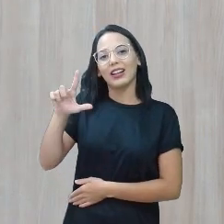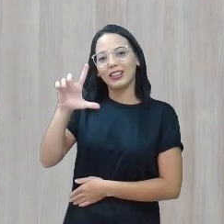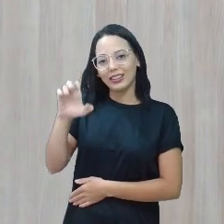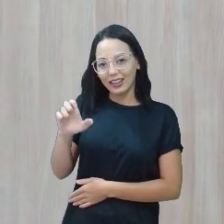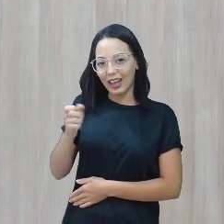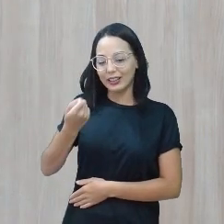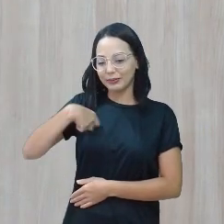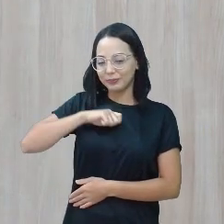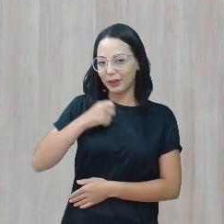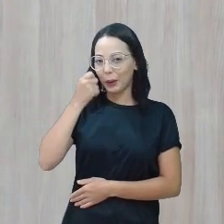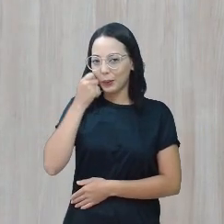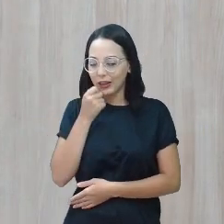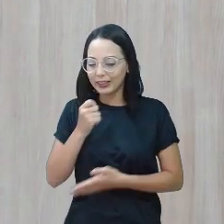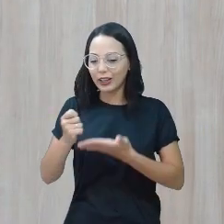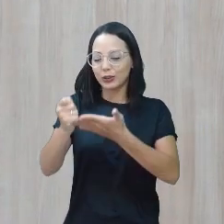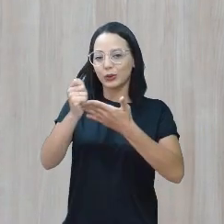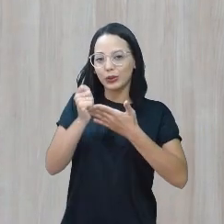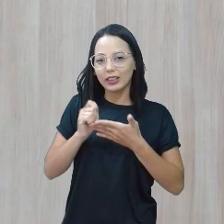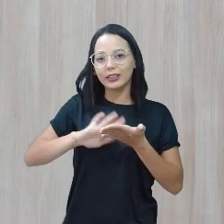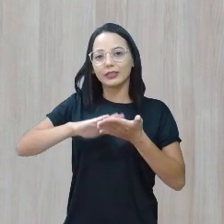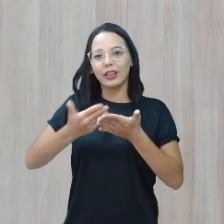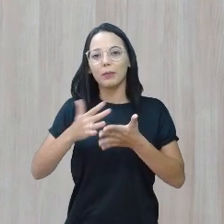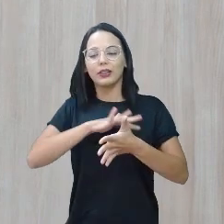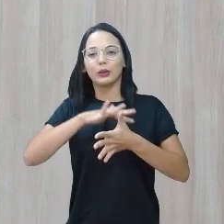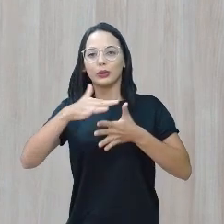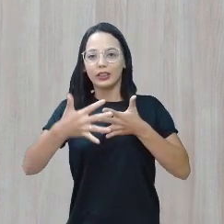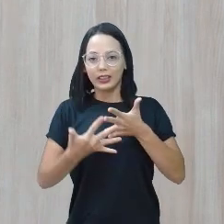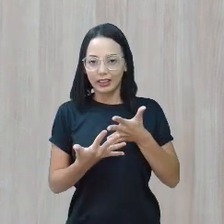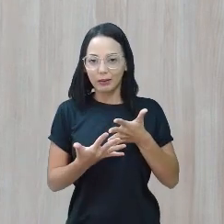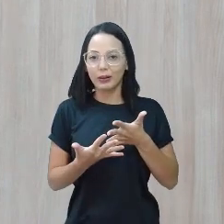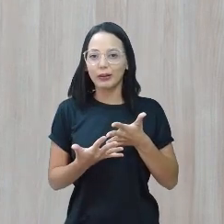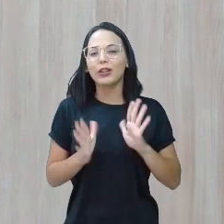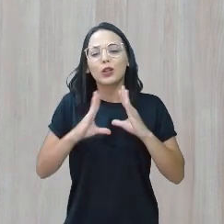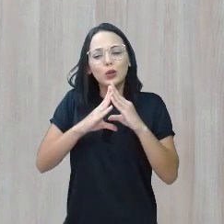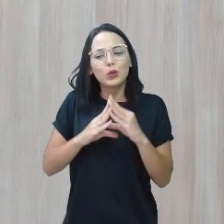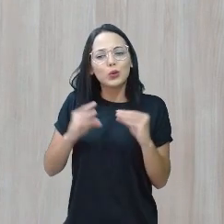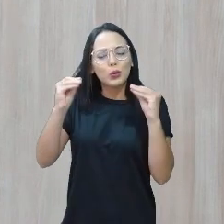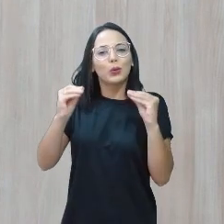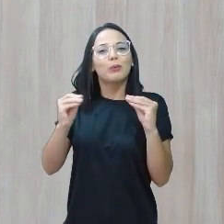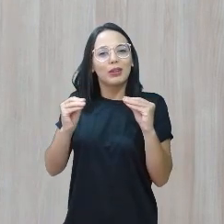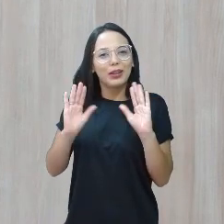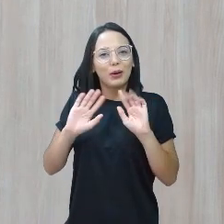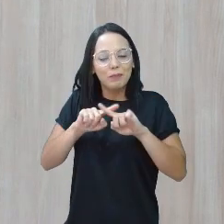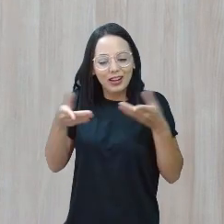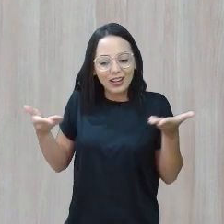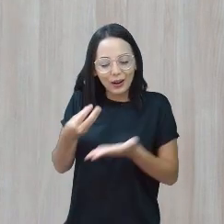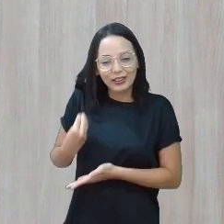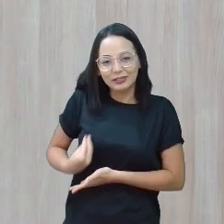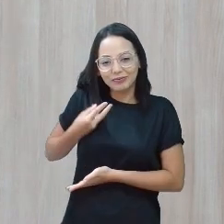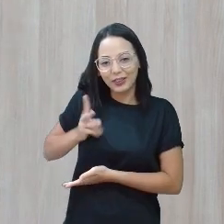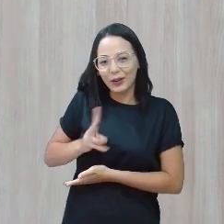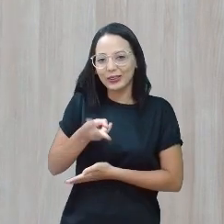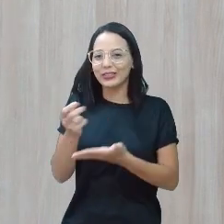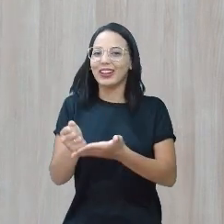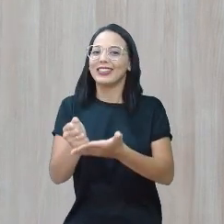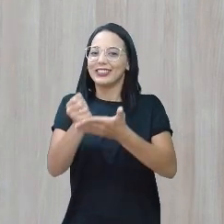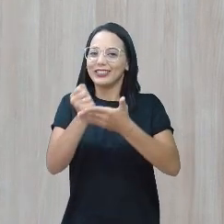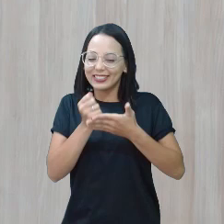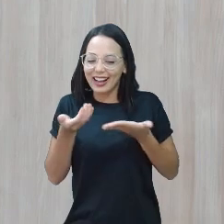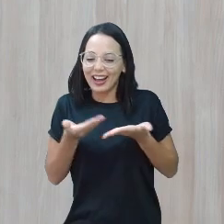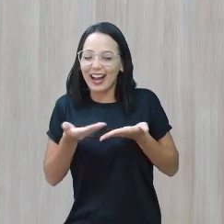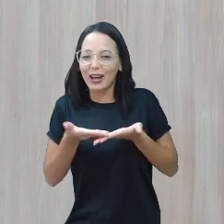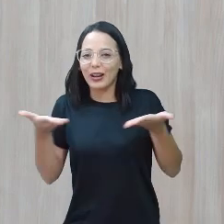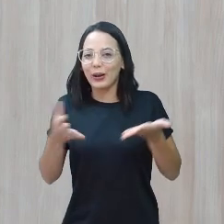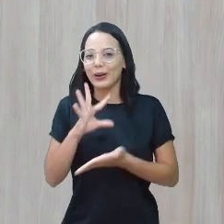a tradução simultânea para a língua brasileira de sinais. Estava sumida aqui um pouquinho, viu? Mas está voltando para me ajudar a transmitir um